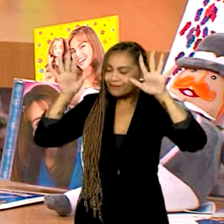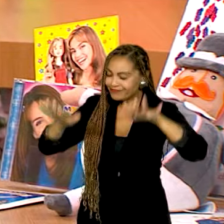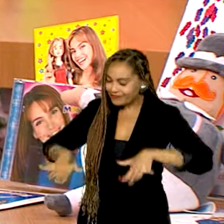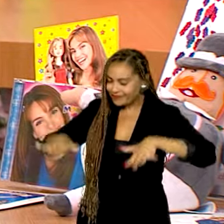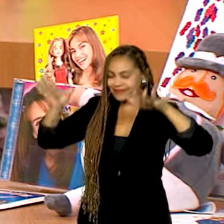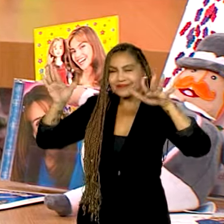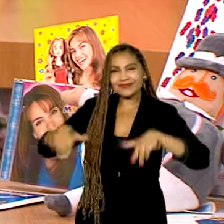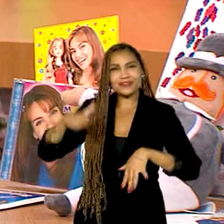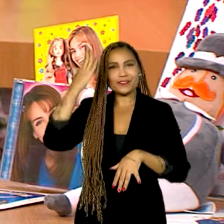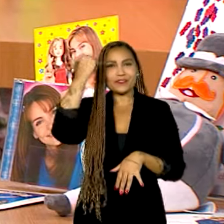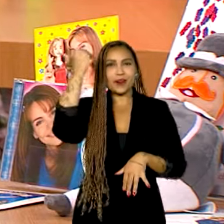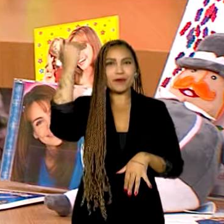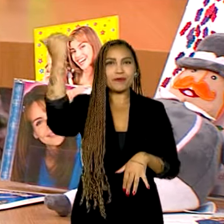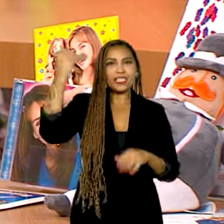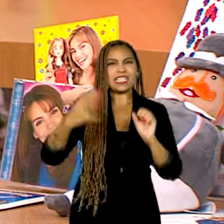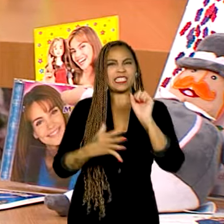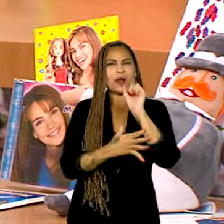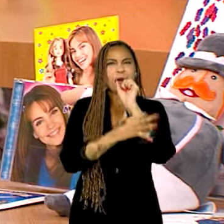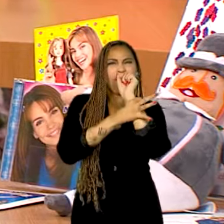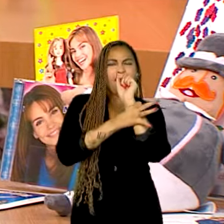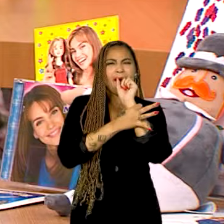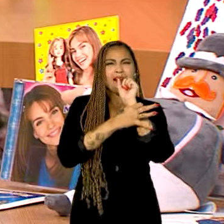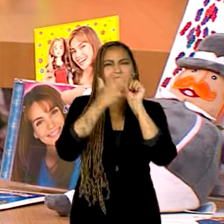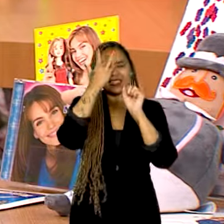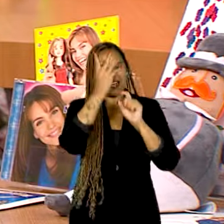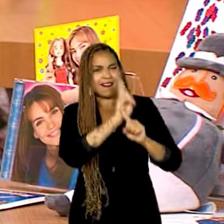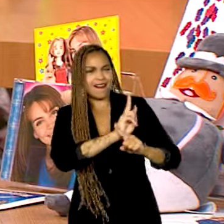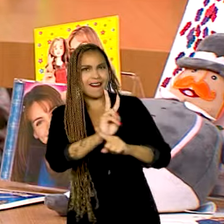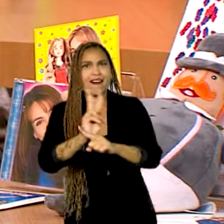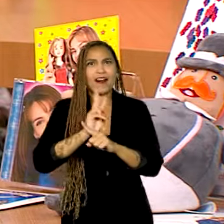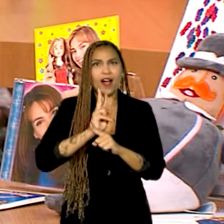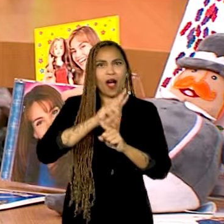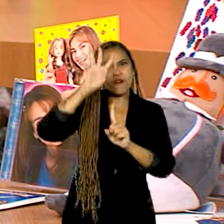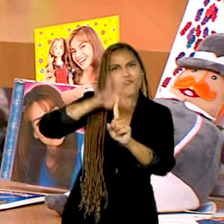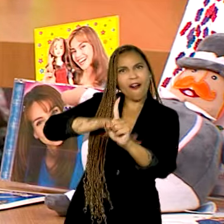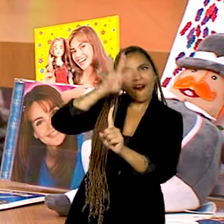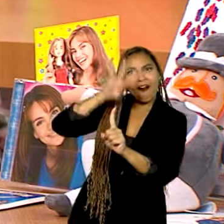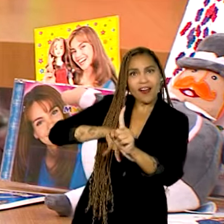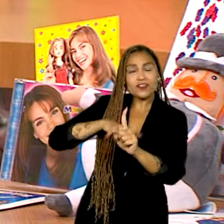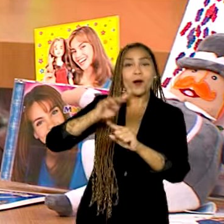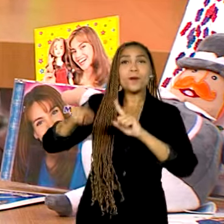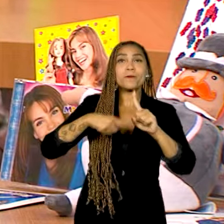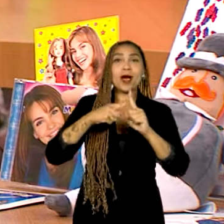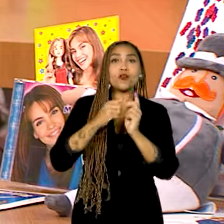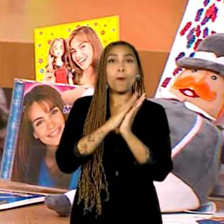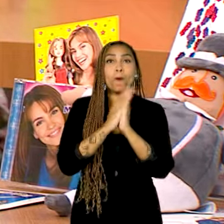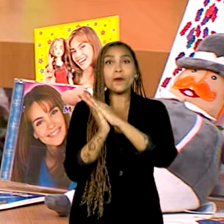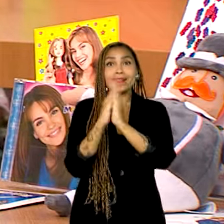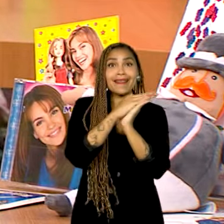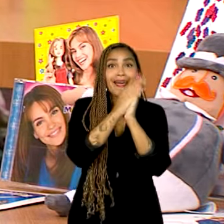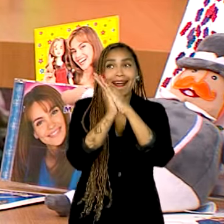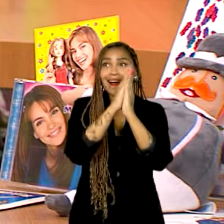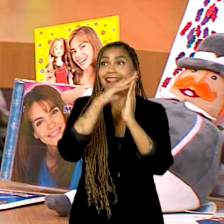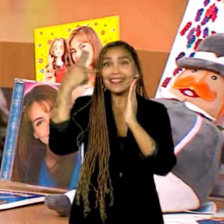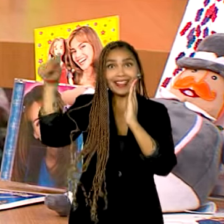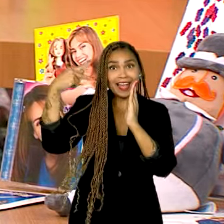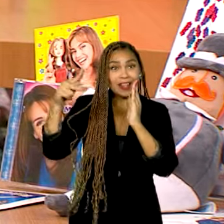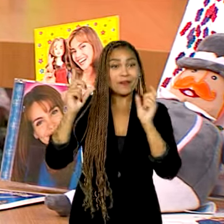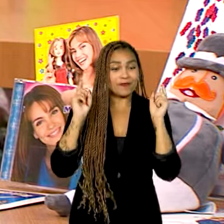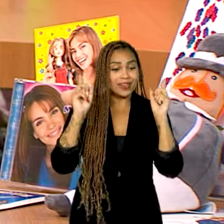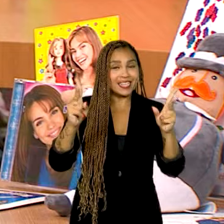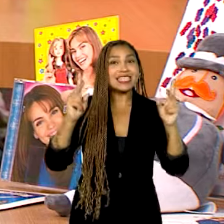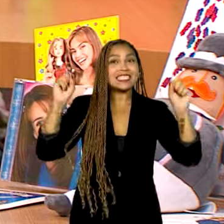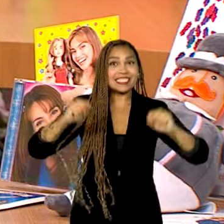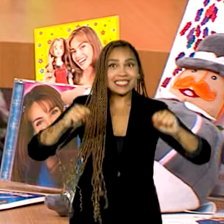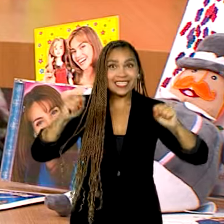pop star com direito a seguranças, fãs enlouquecidos. Até boneca dela lançaram. Sim, eu tô falando